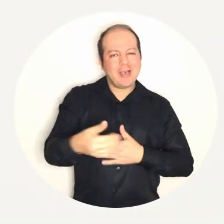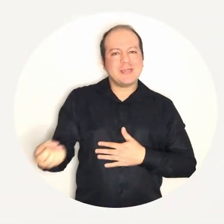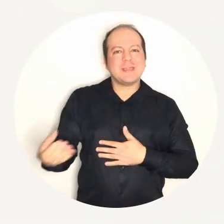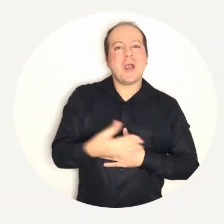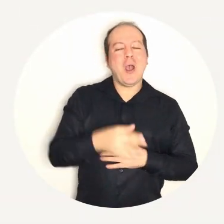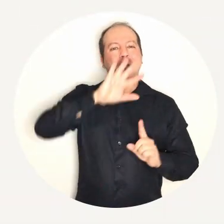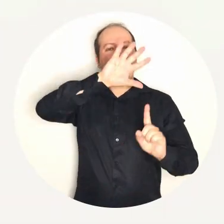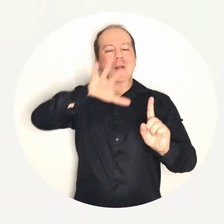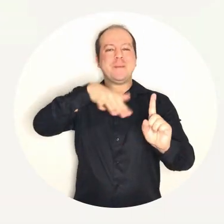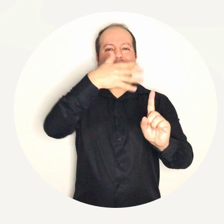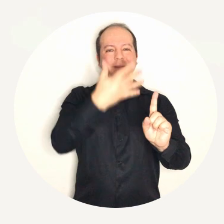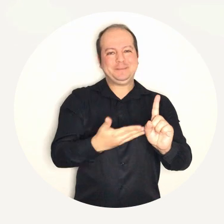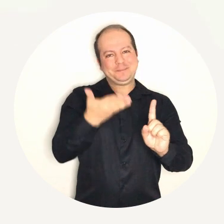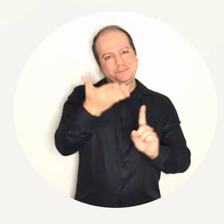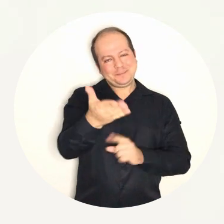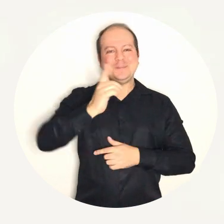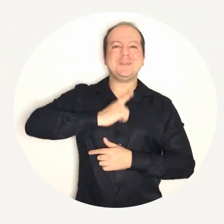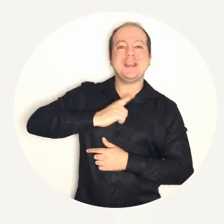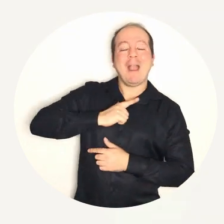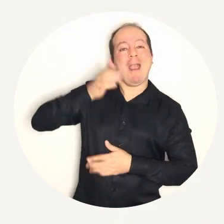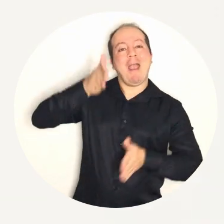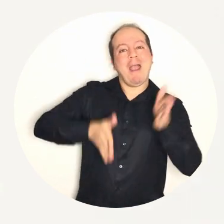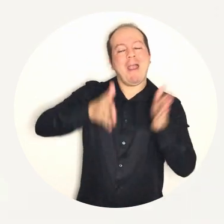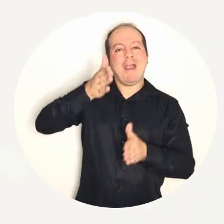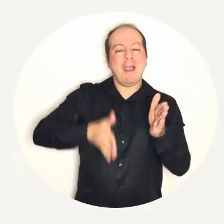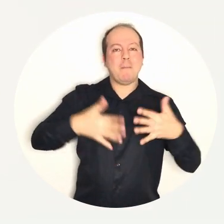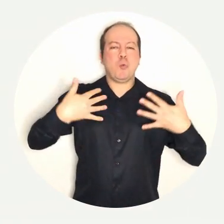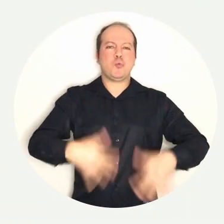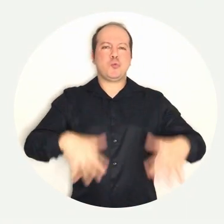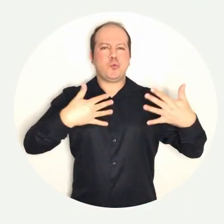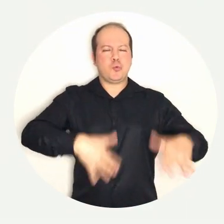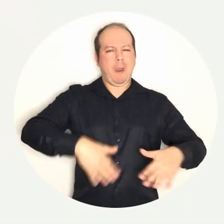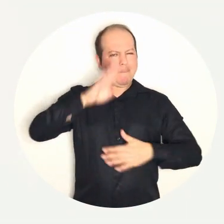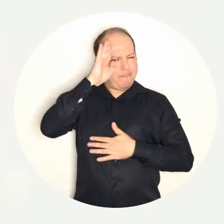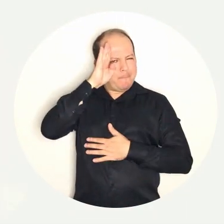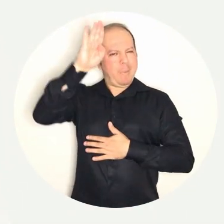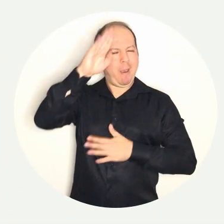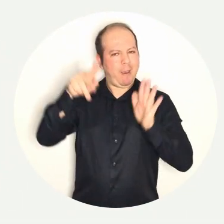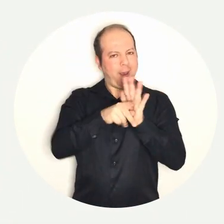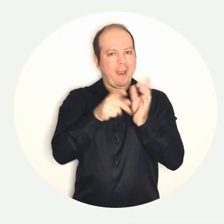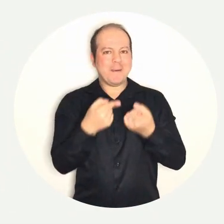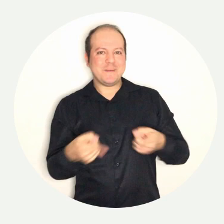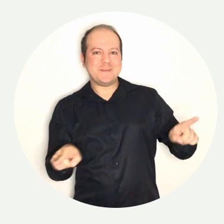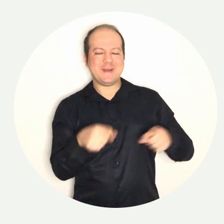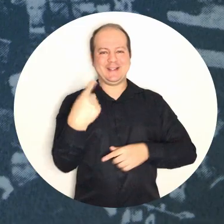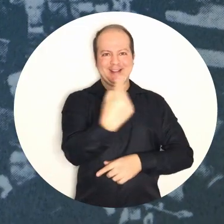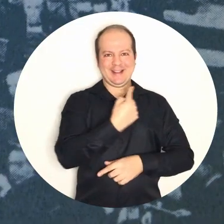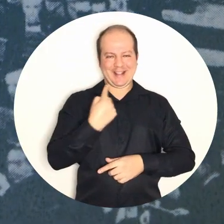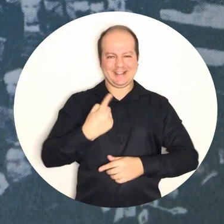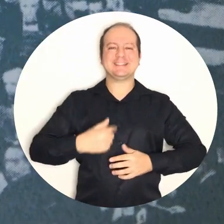importante prestar essa homenagem àquele que era considerado na época como o patrono da nossa música.